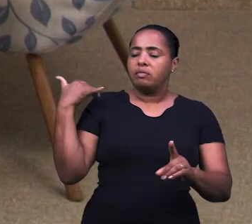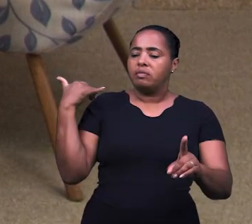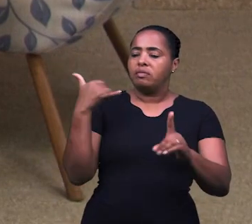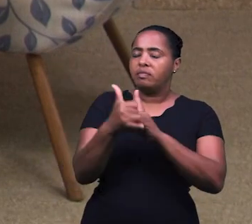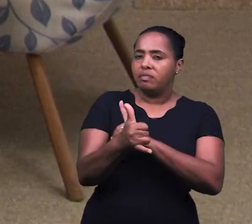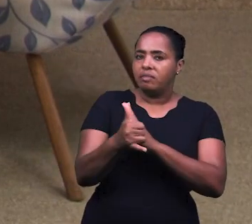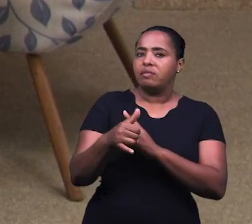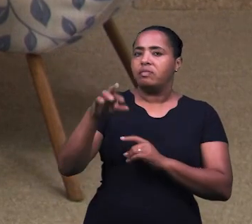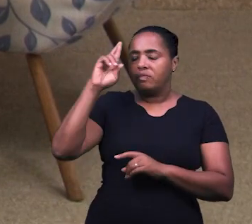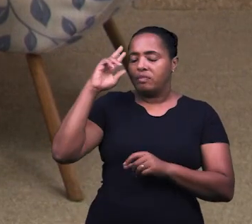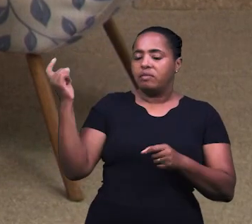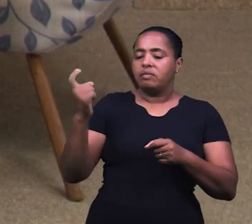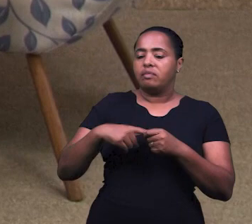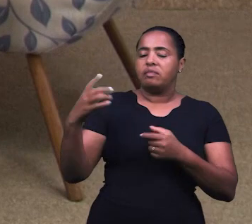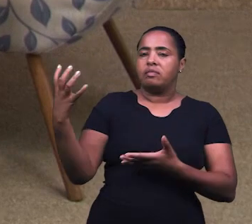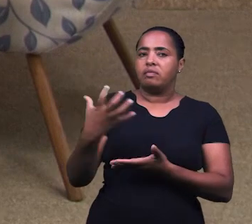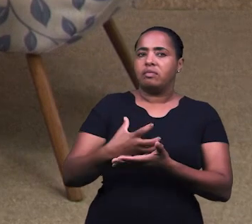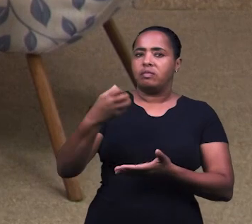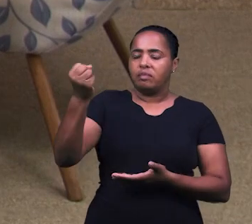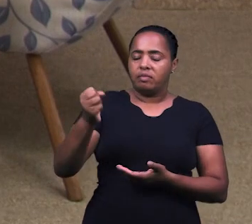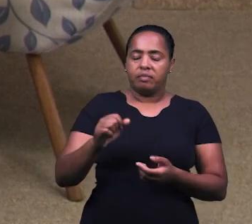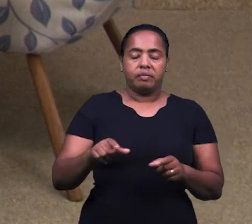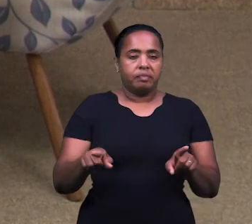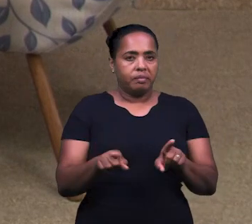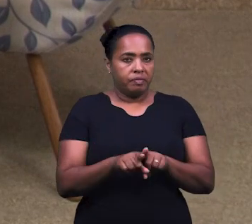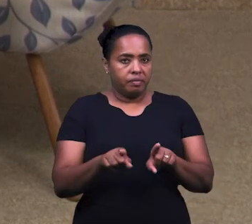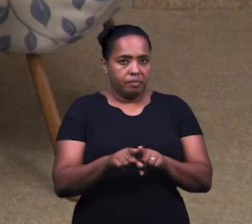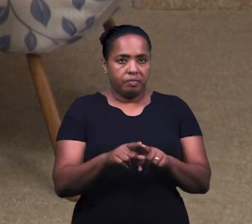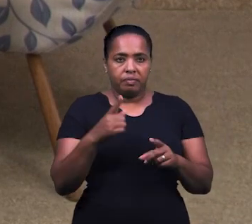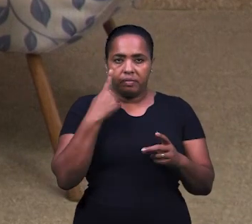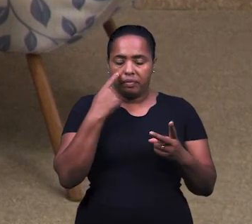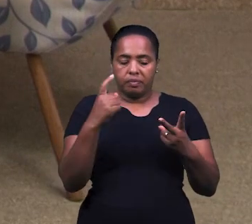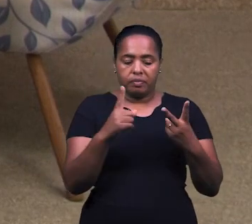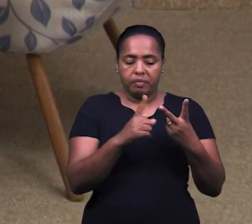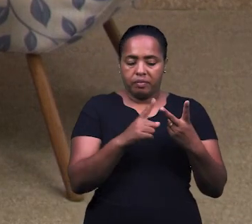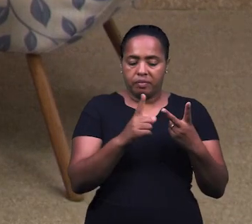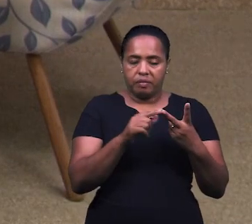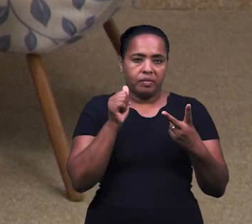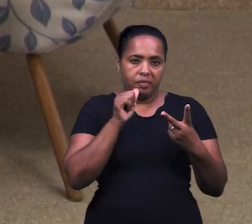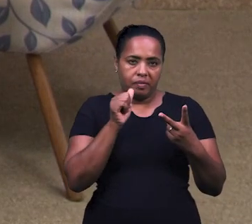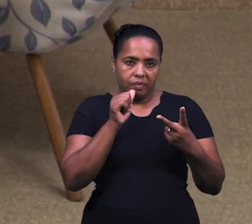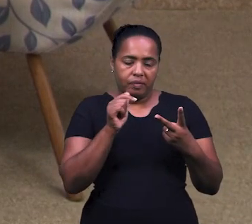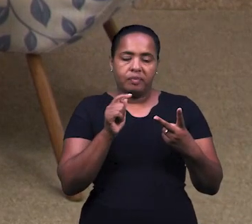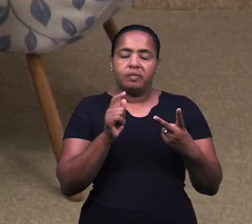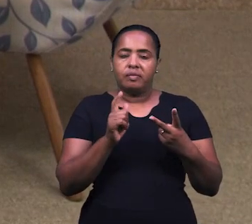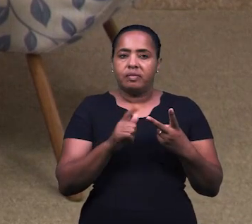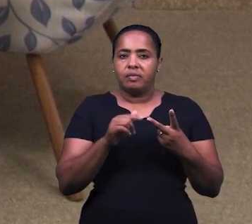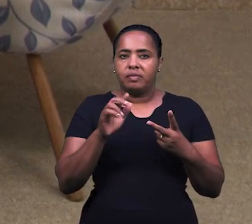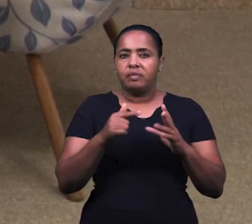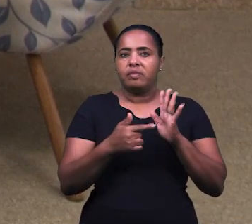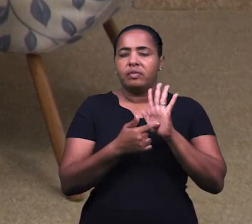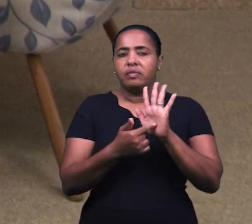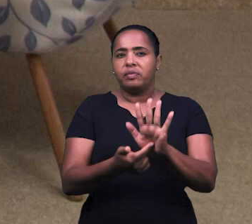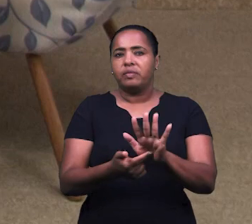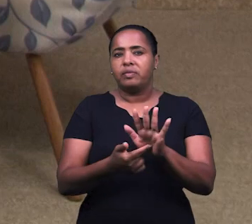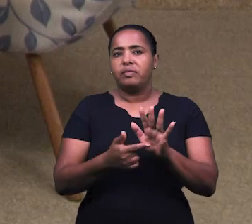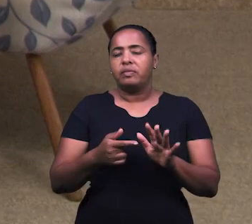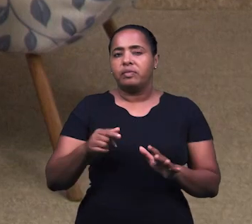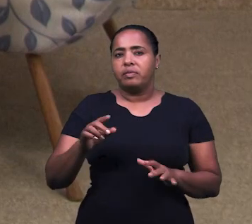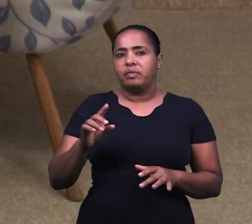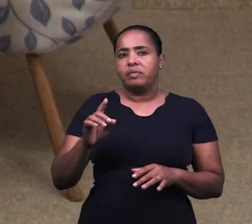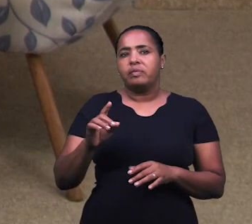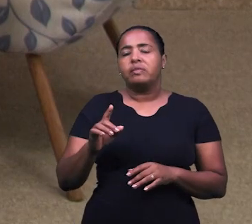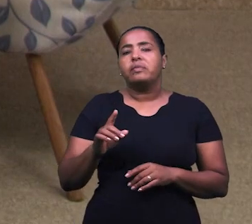Senhor Jesus viria para resgatar nossas vidas. Achei interessante também que a irmã Genilda, né, a senhora, ela citou em Hebreus